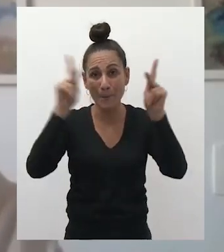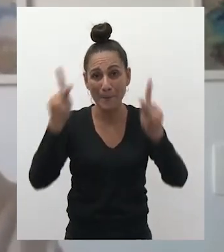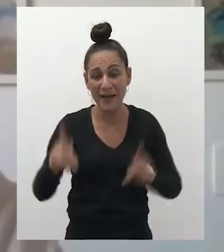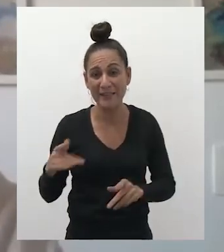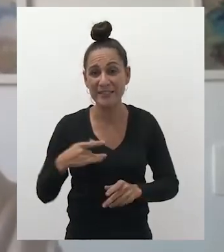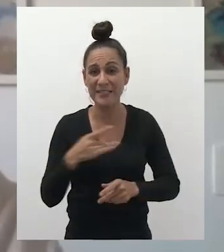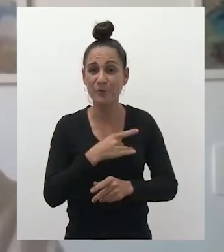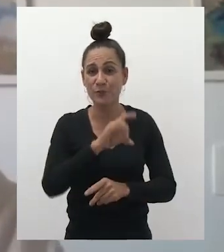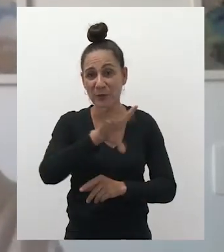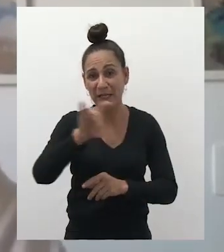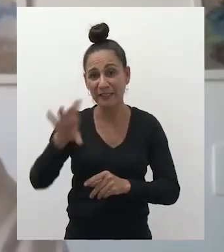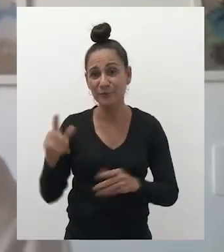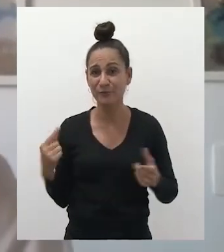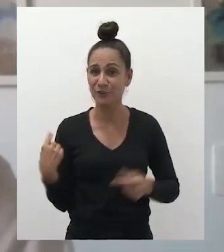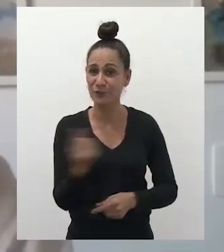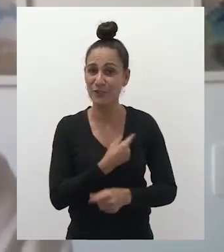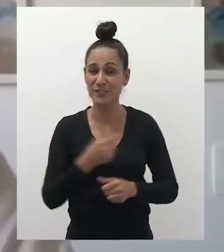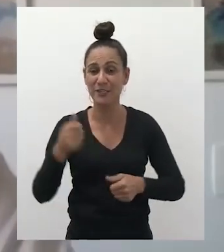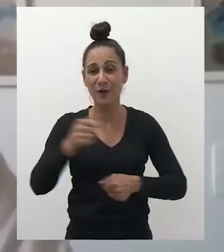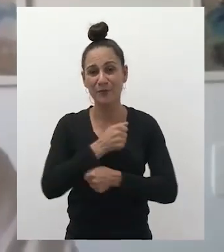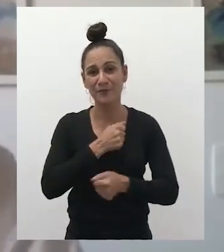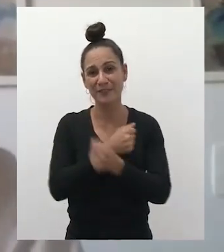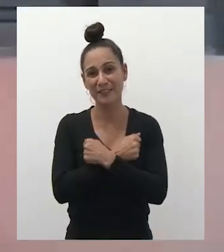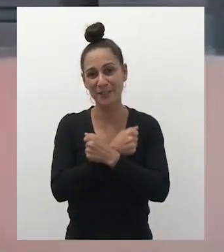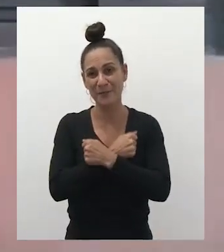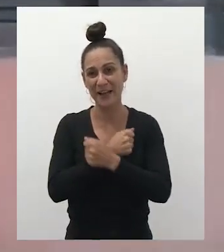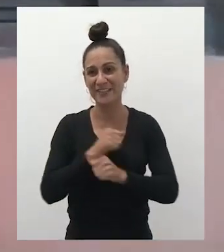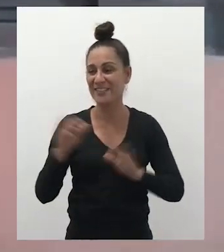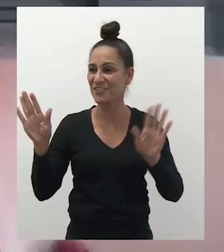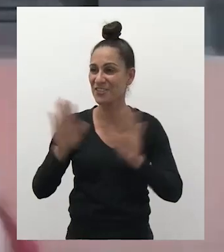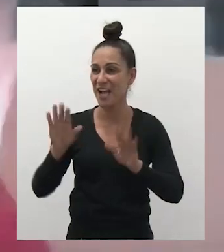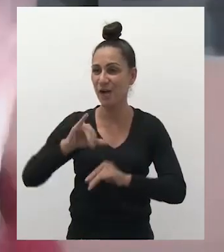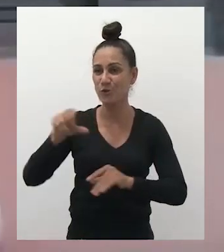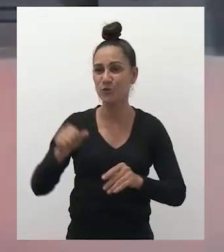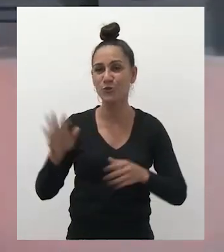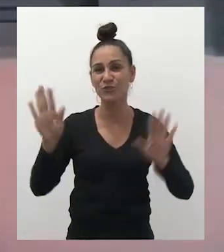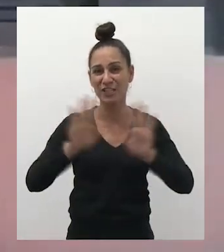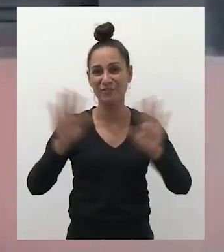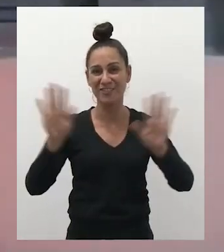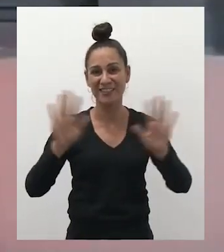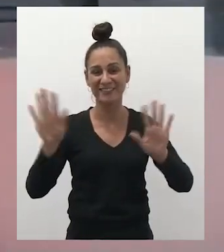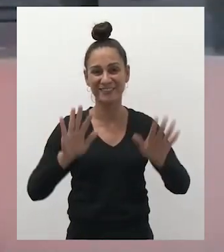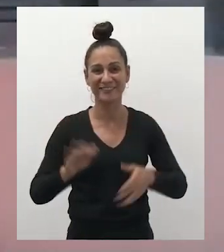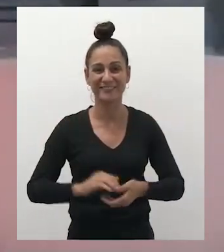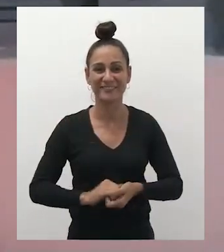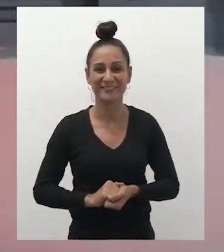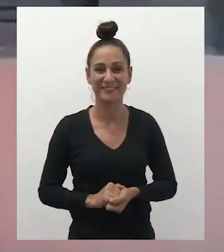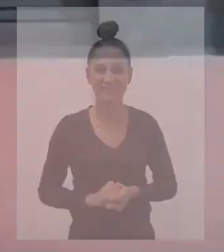de nós. Um grande abraço. Tchau, Ju. Tchau, pessoal. Até mais.